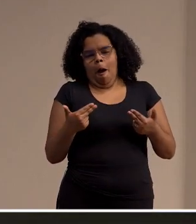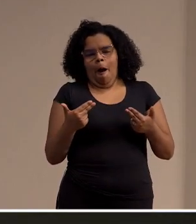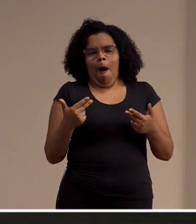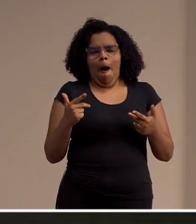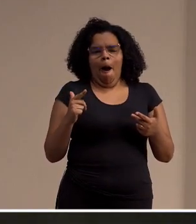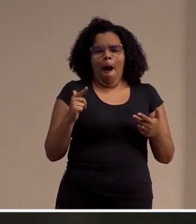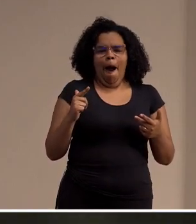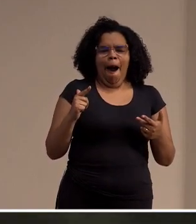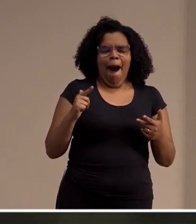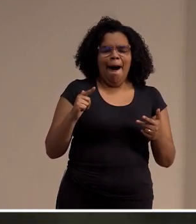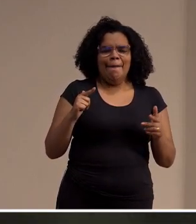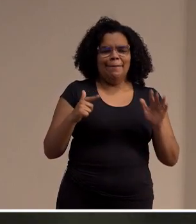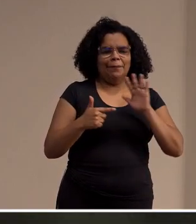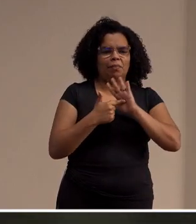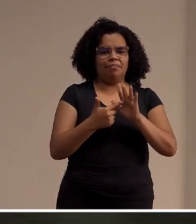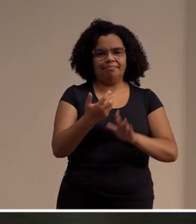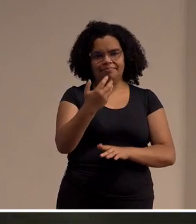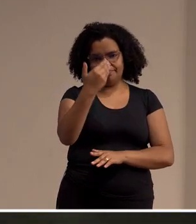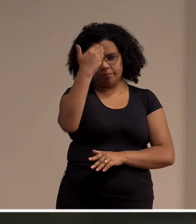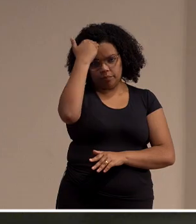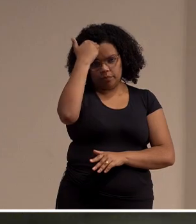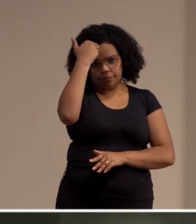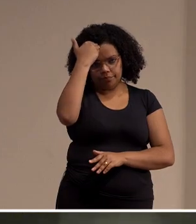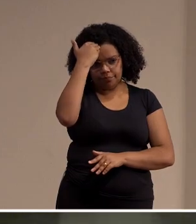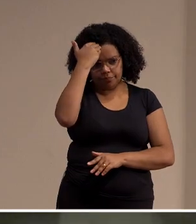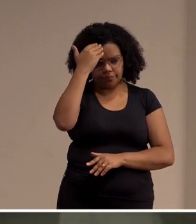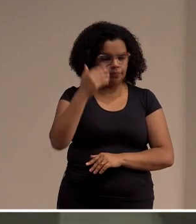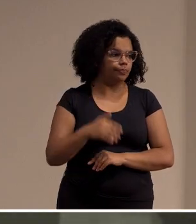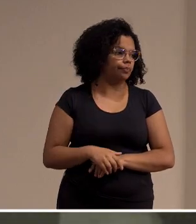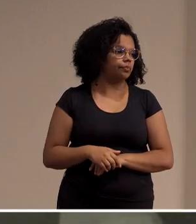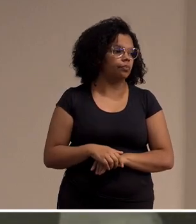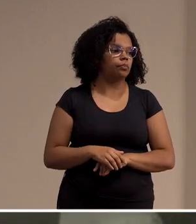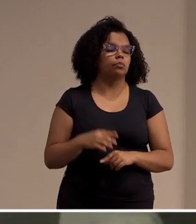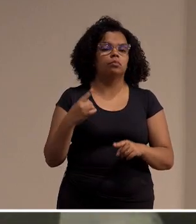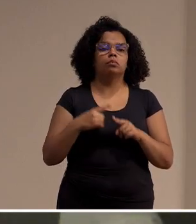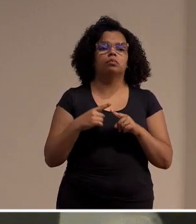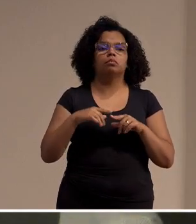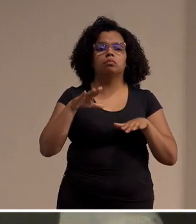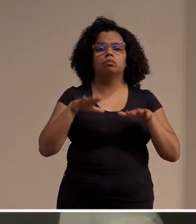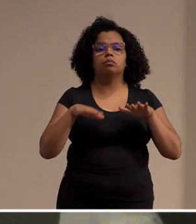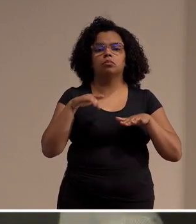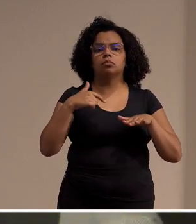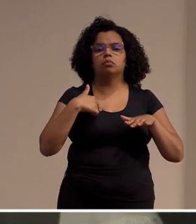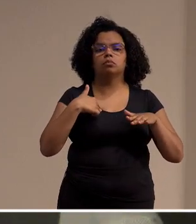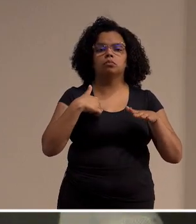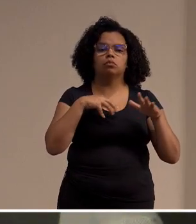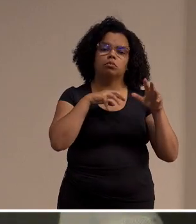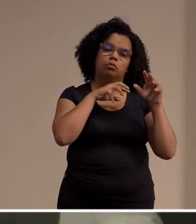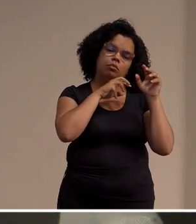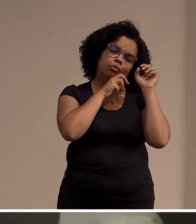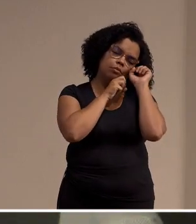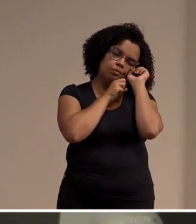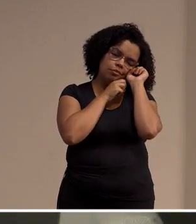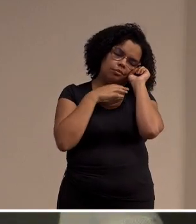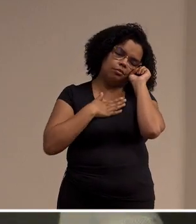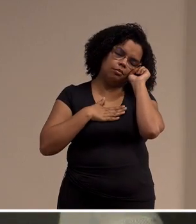traz alguma espécie de culpa. Porque, na medida... Eu não sei, eu nunca dormi tão tranquilo quanto em 2020.